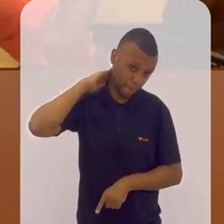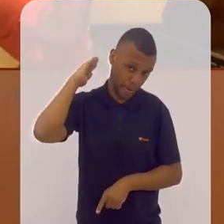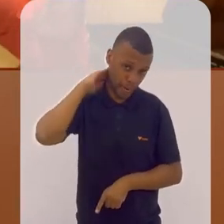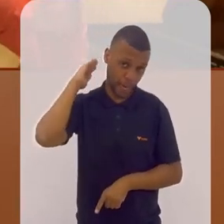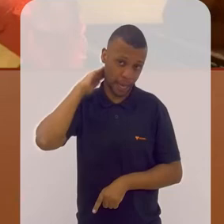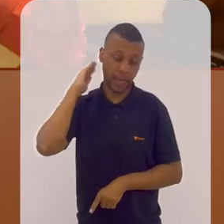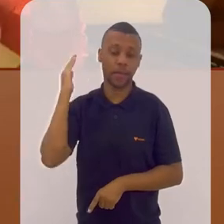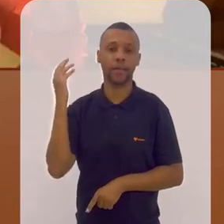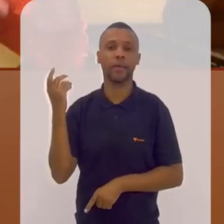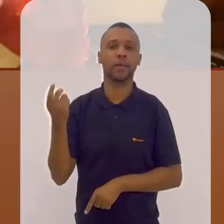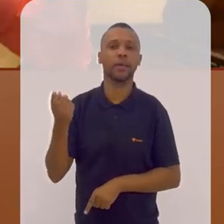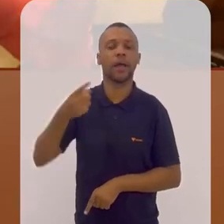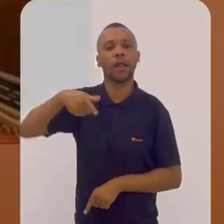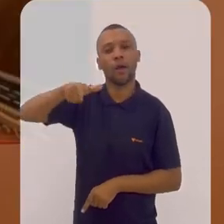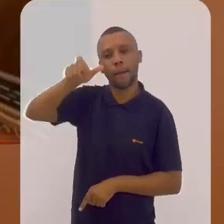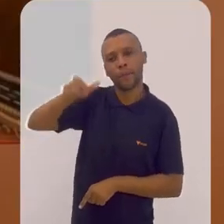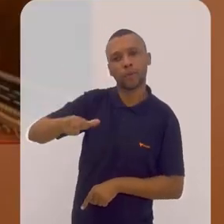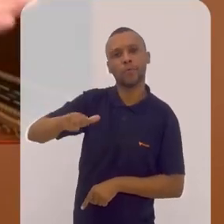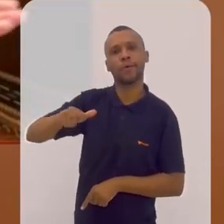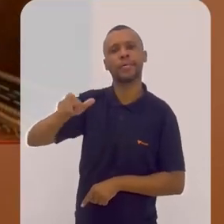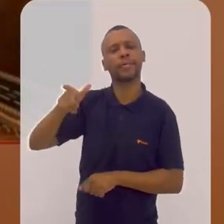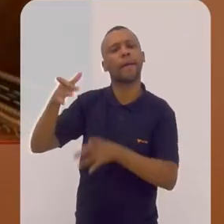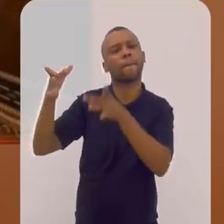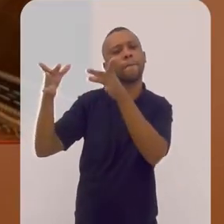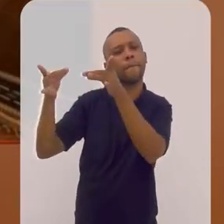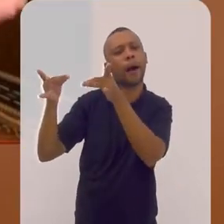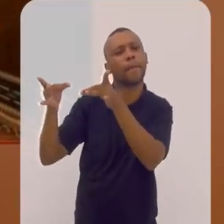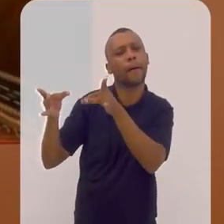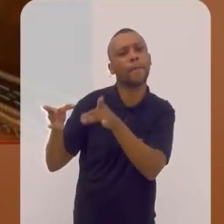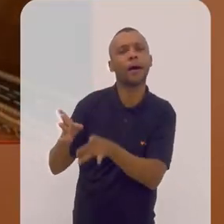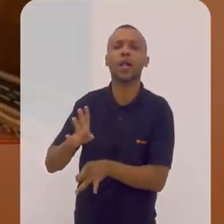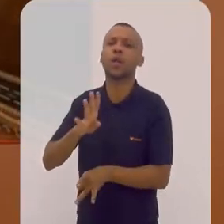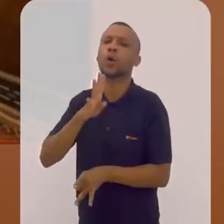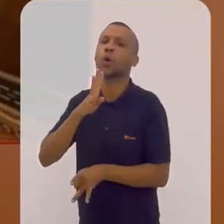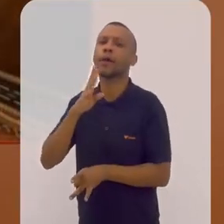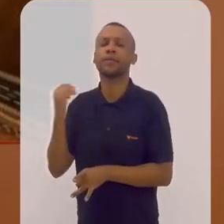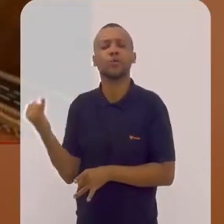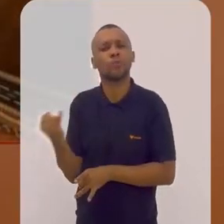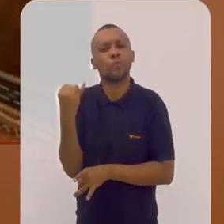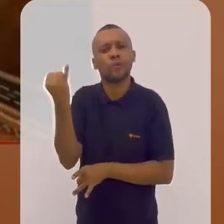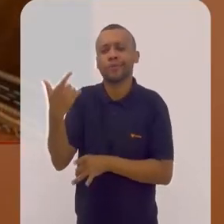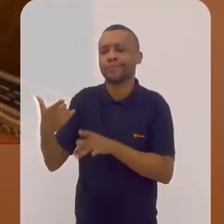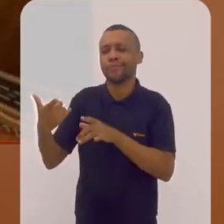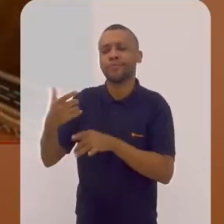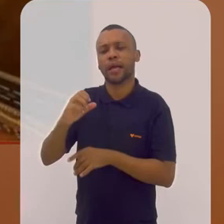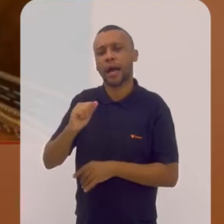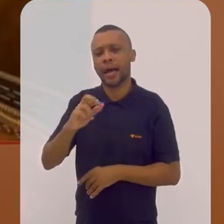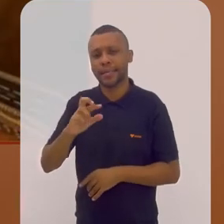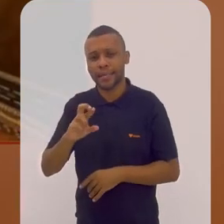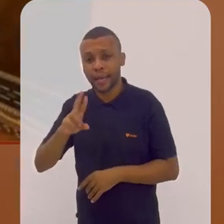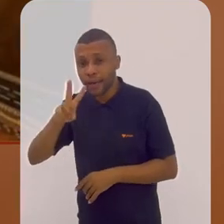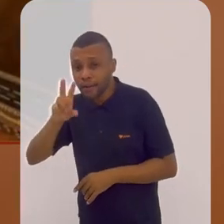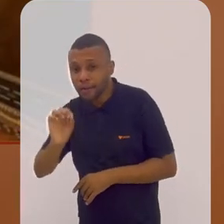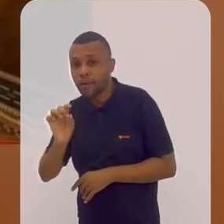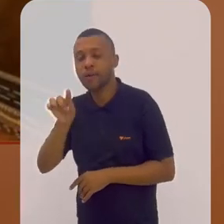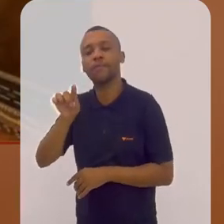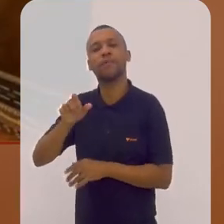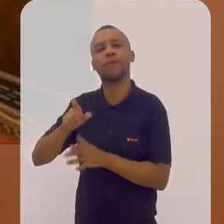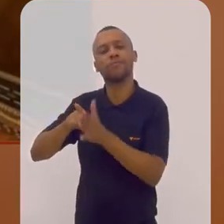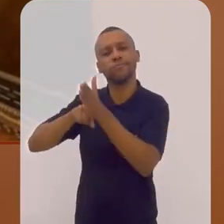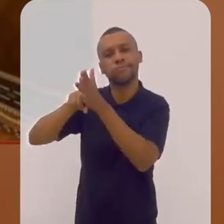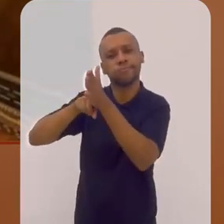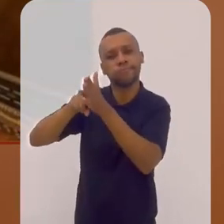Pará, que é a pessoa que melhor conhece um importantíssimo acervo que